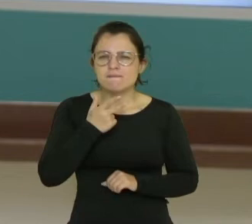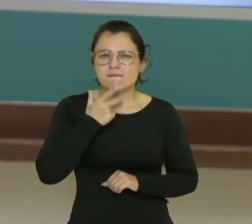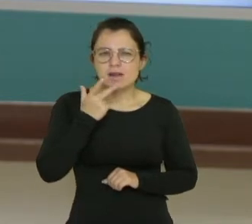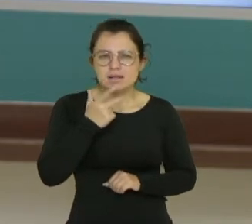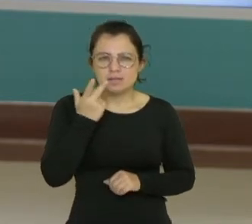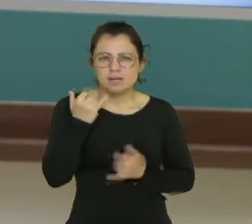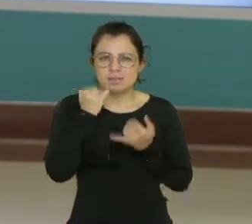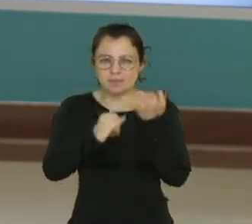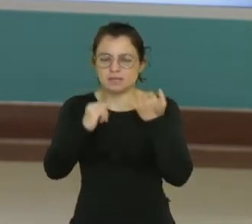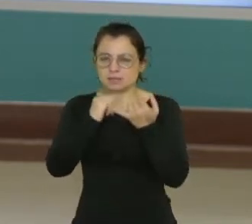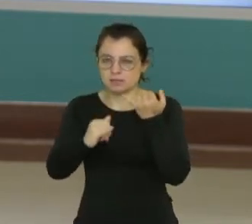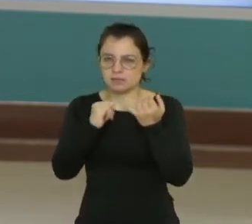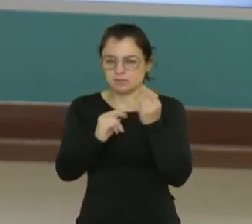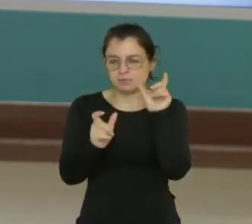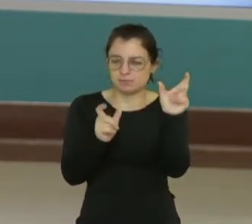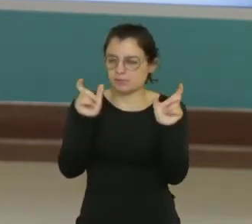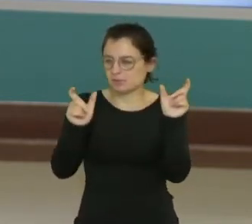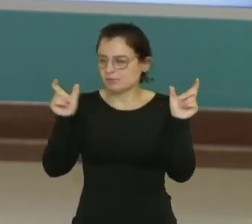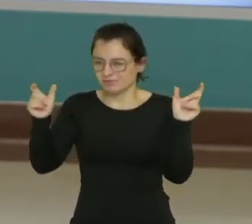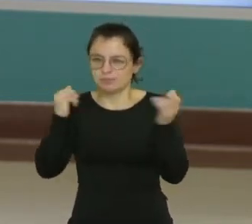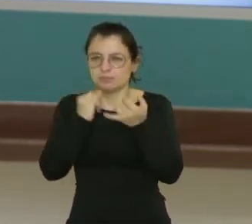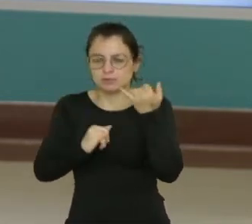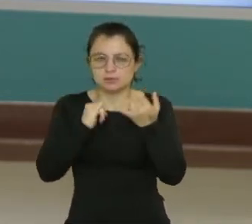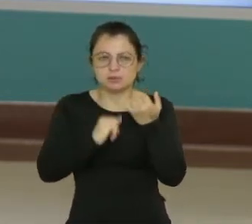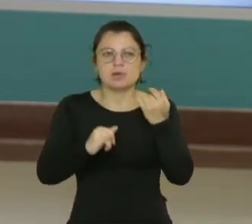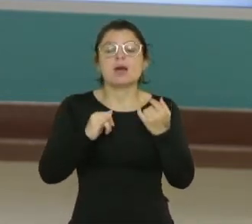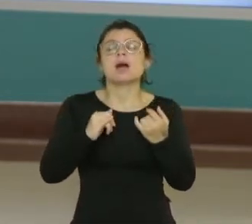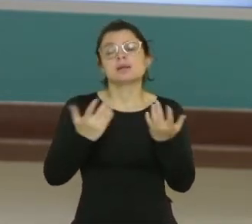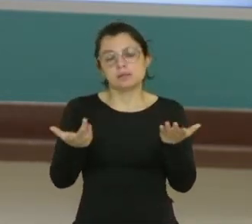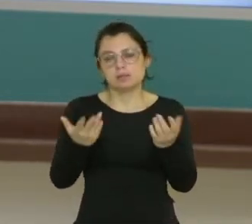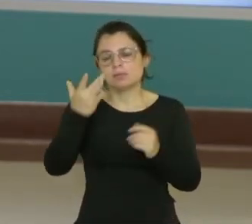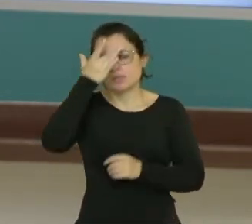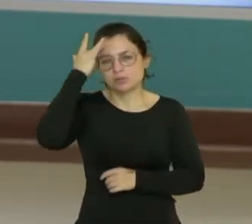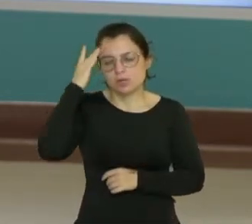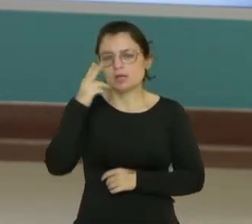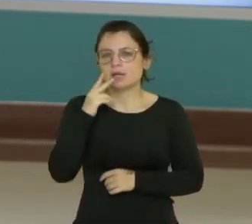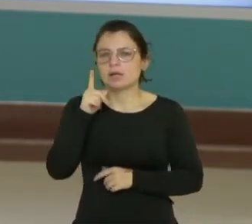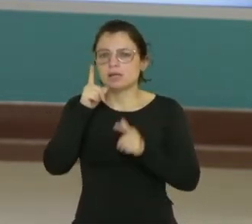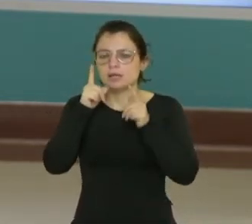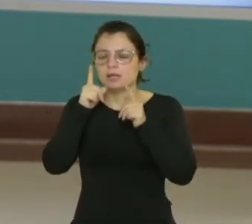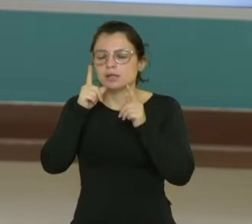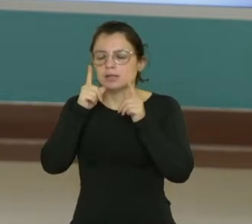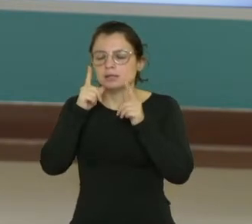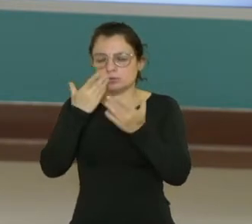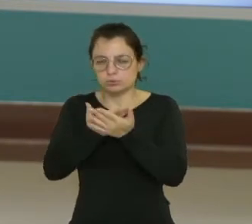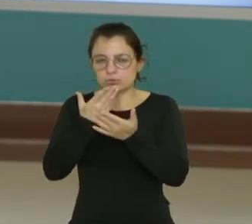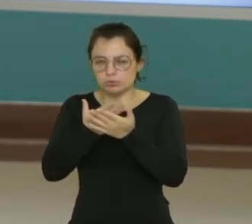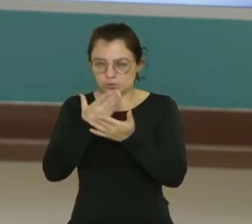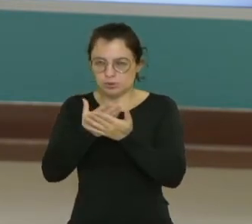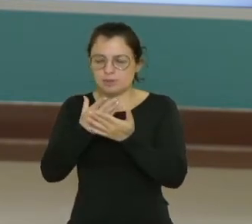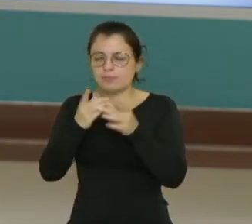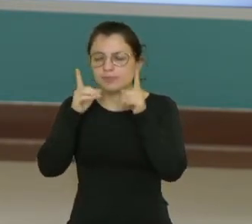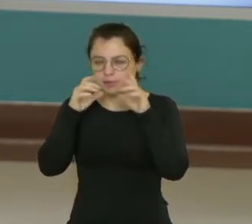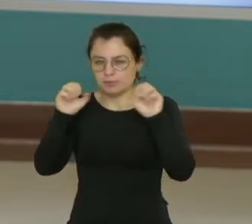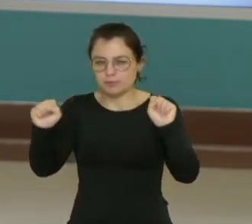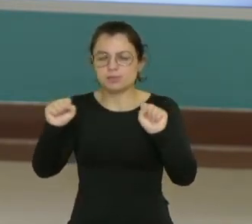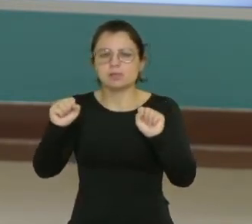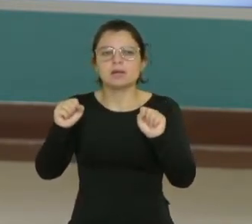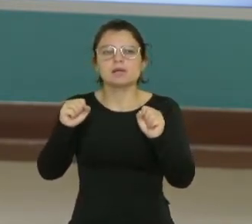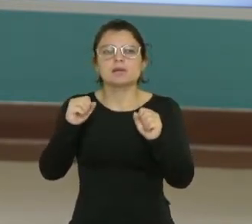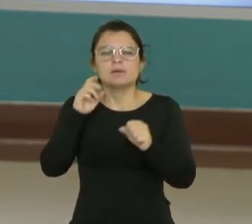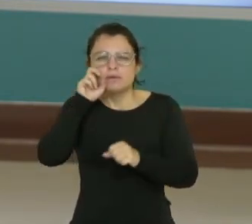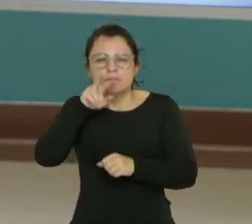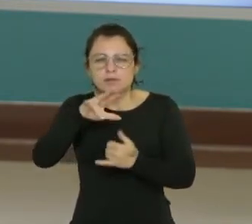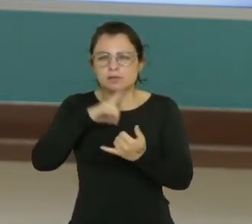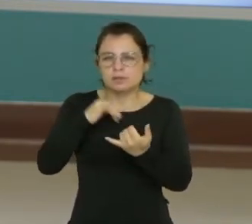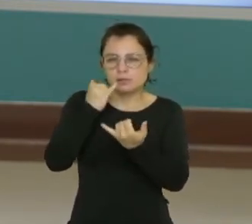parecido, né? Por isso foi possível, então, os linguistas determinarem que havia um mesmo tronco linguístico na fala de